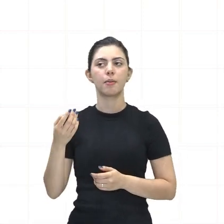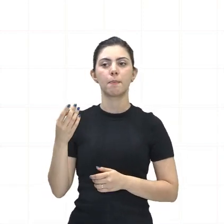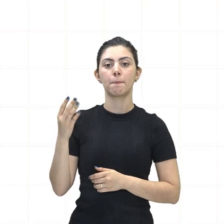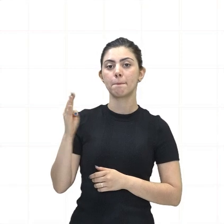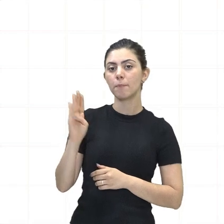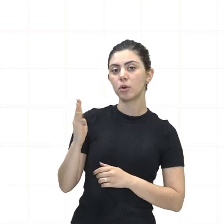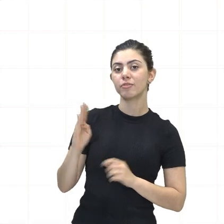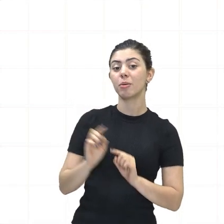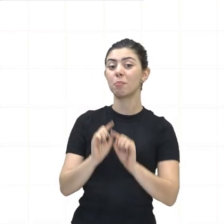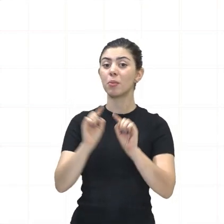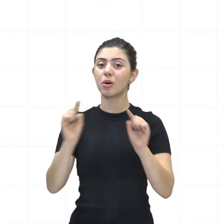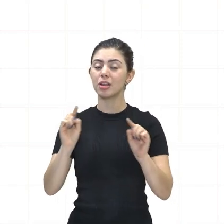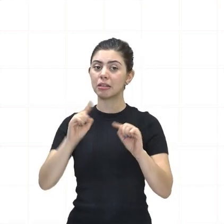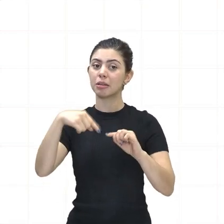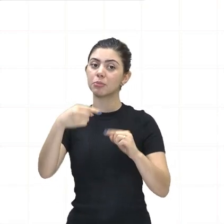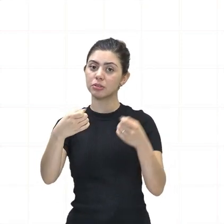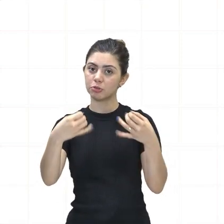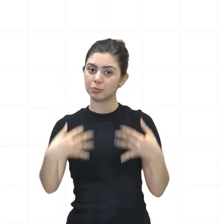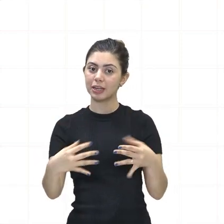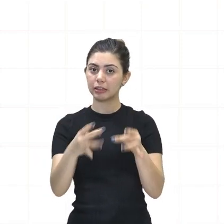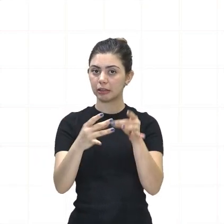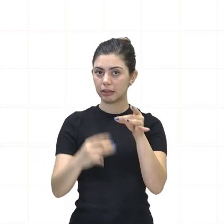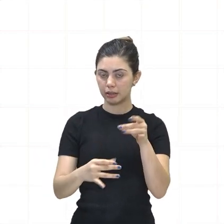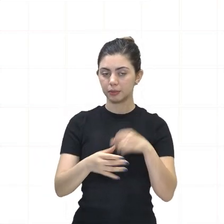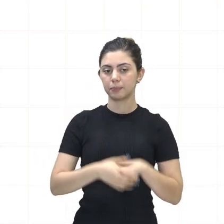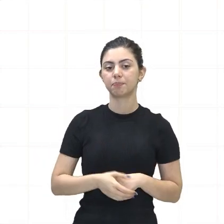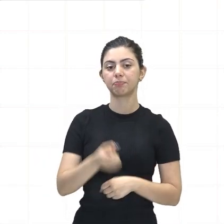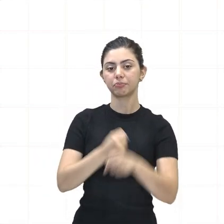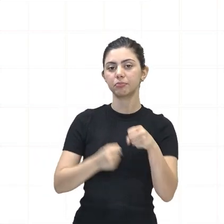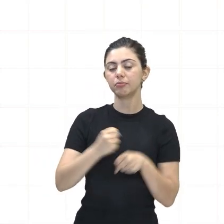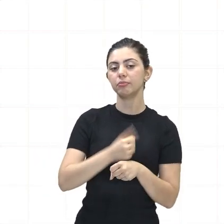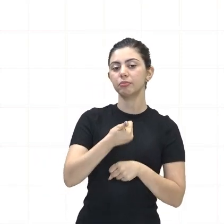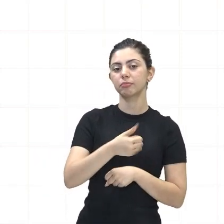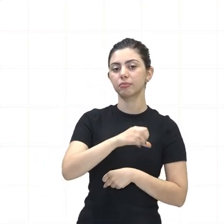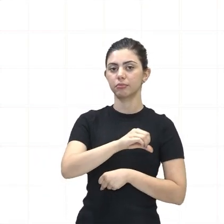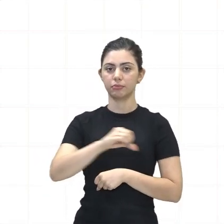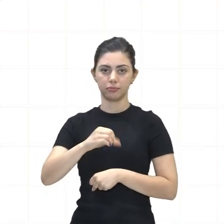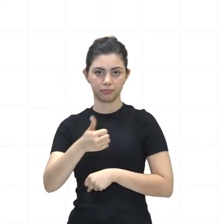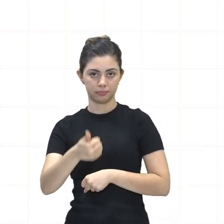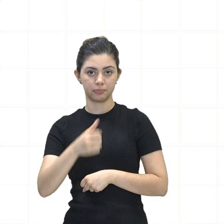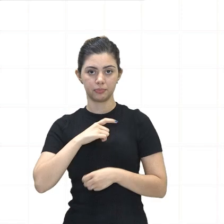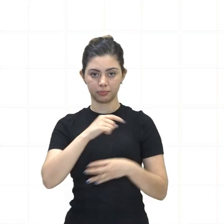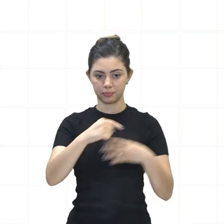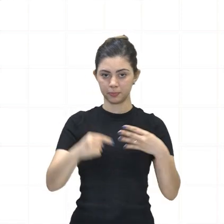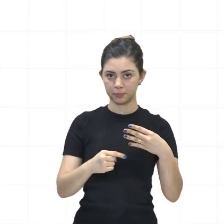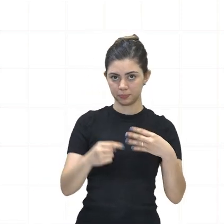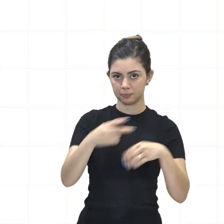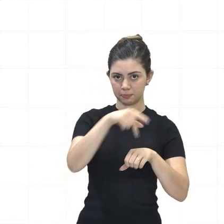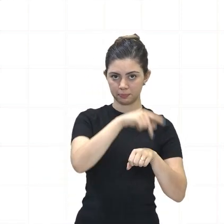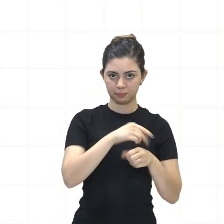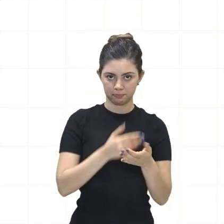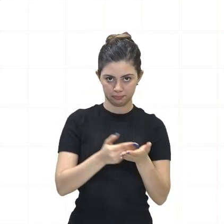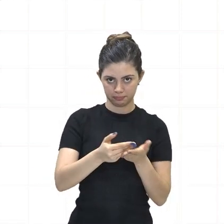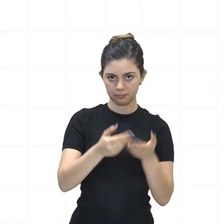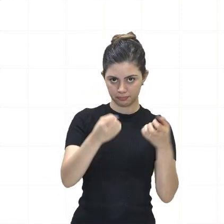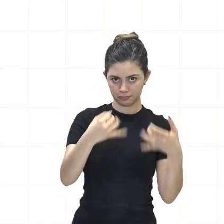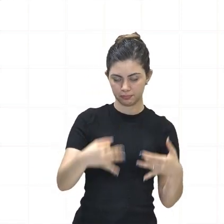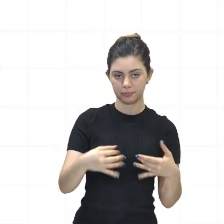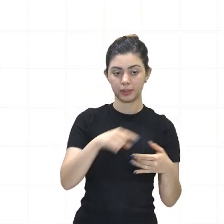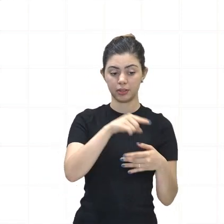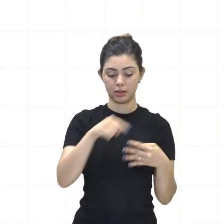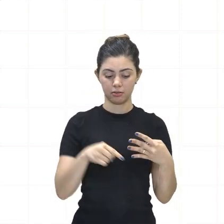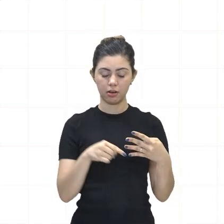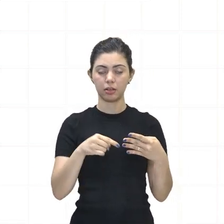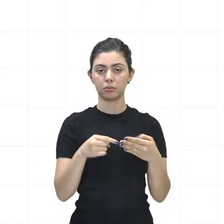próxima tela. Em 1991, esses 4 países que eu falei no começo, eles criaram, né? Antes